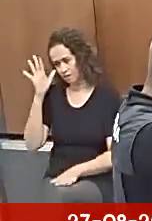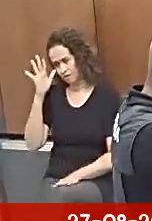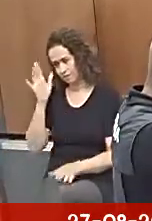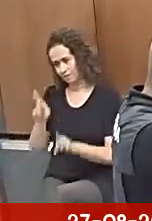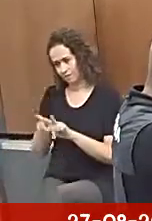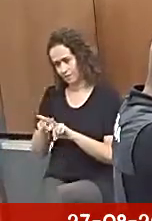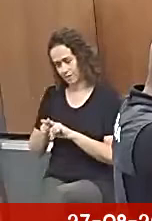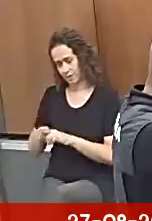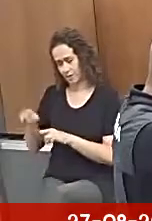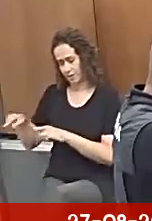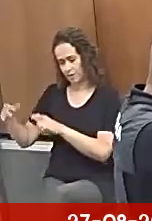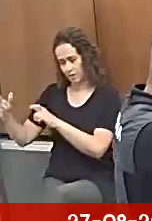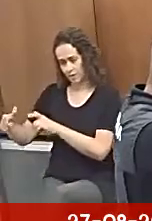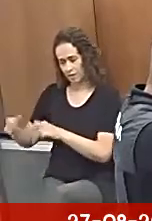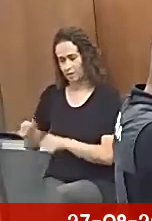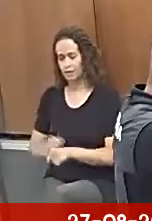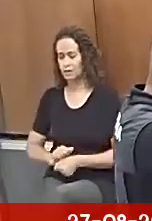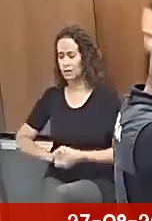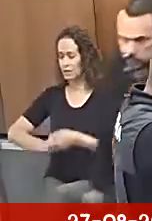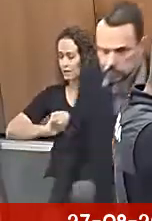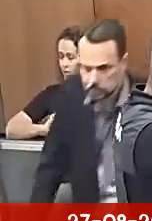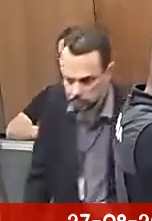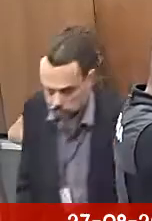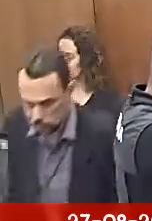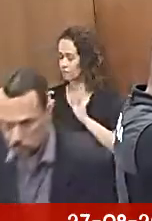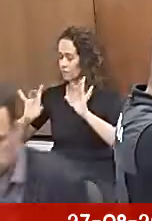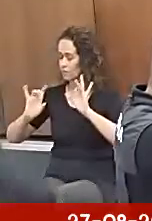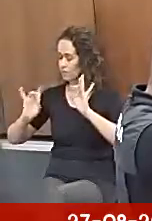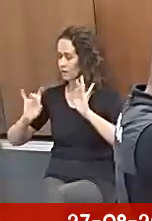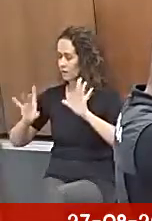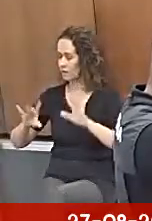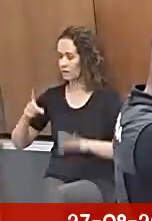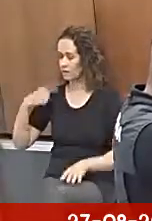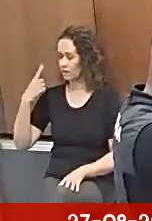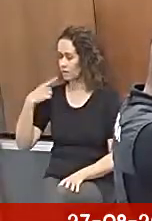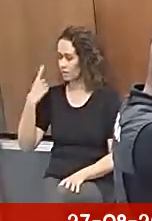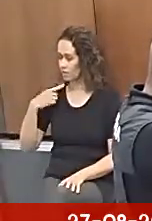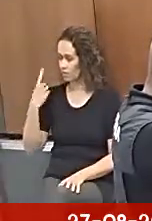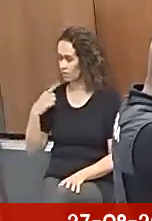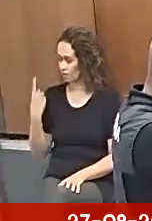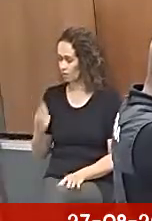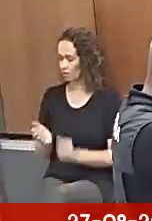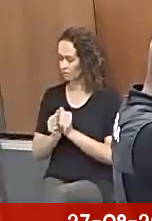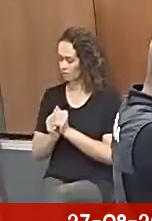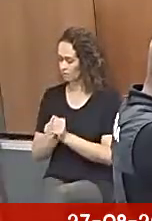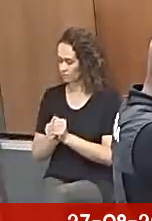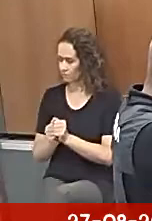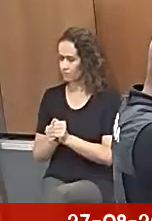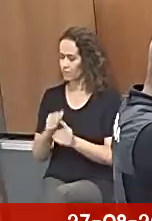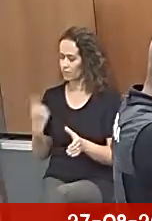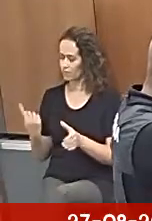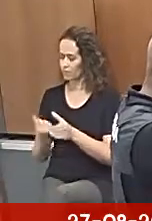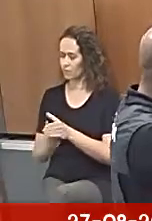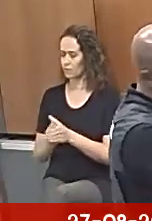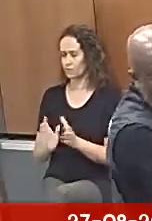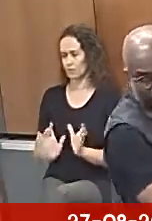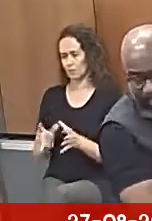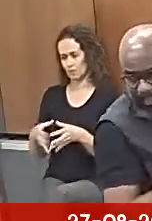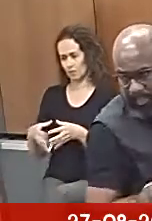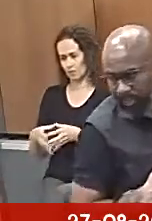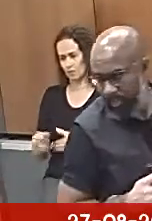também saúde de forma especial um membro dessa comissão com muito bem dito pelo deputado professor o ele o